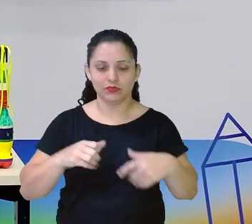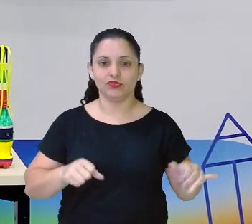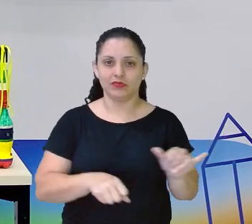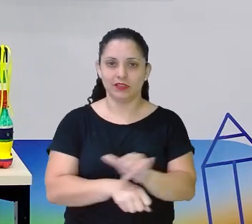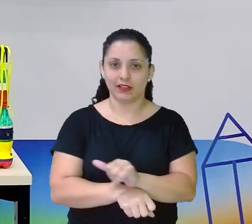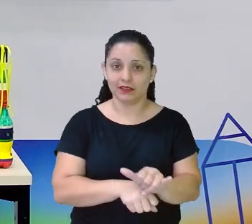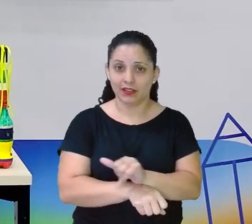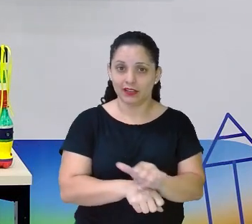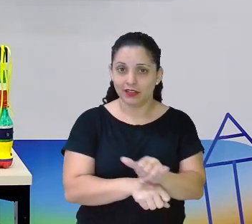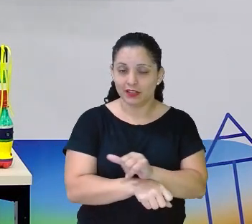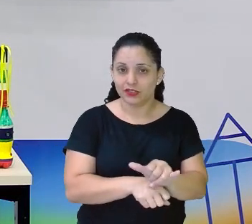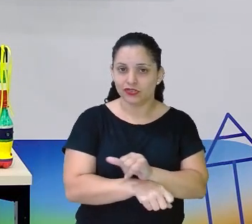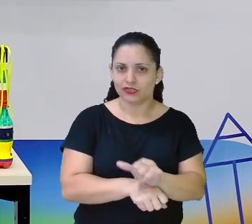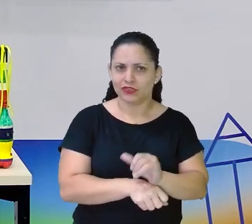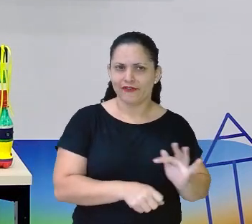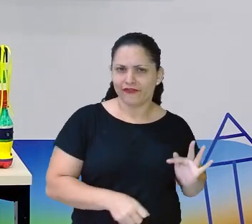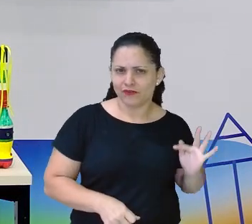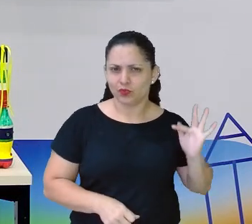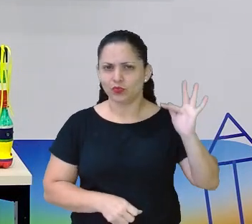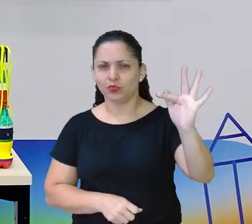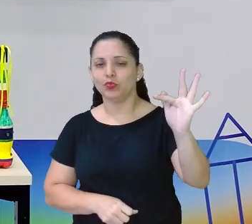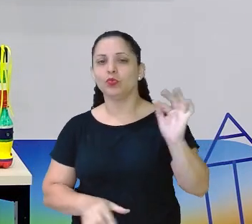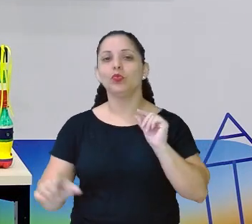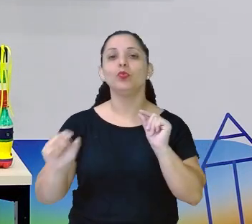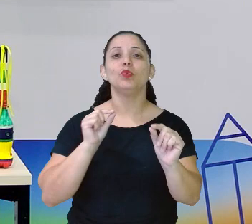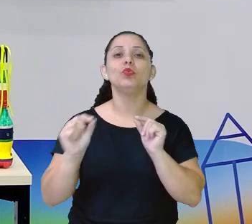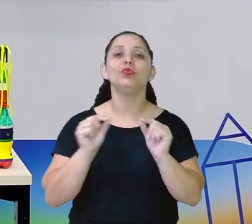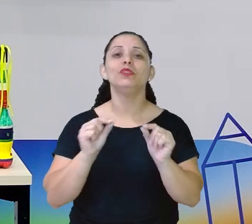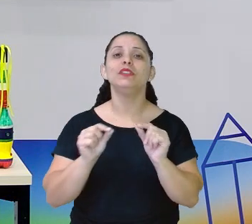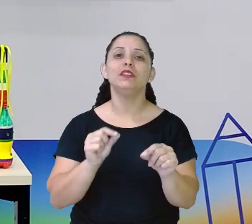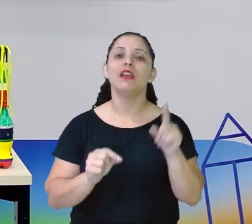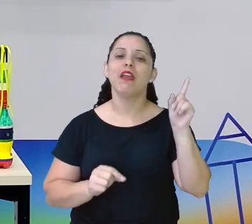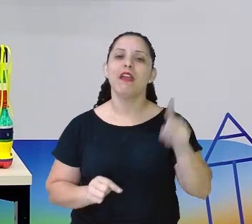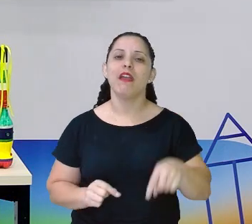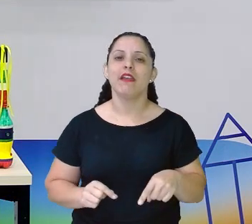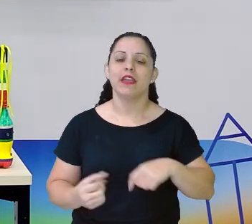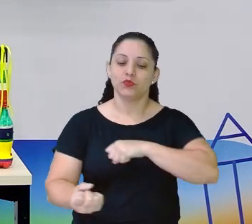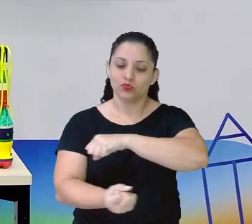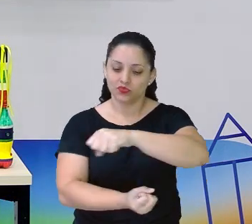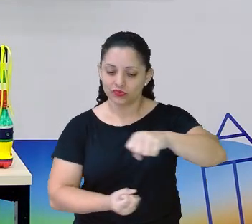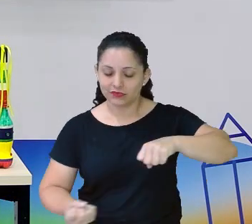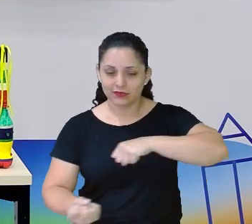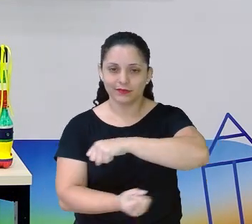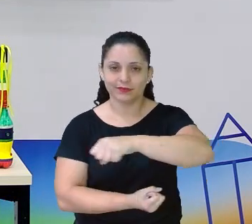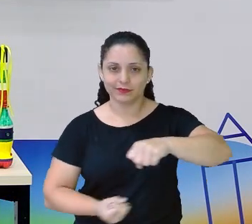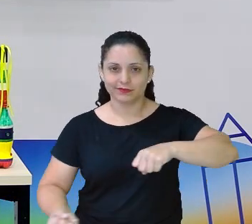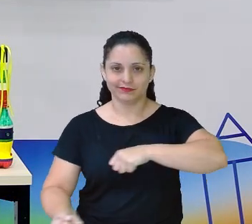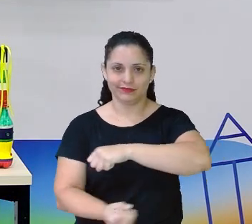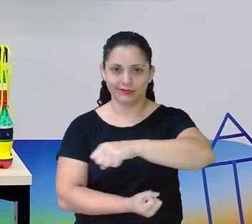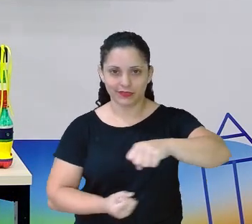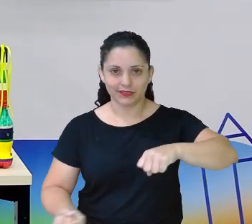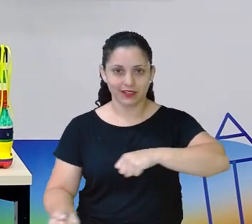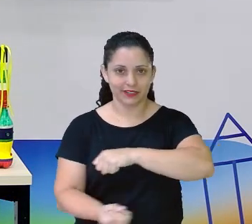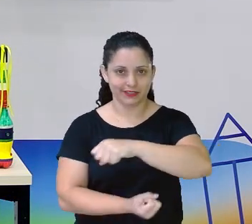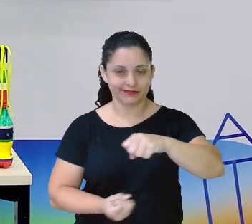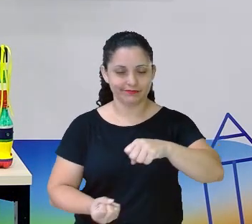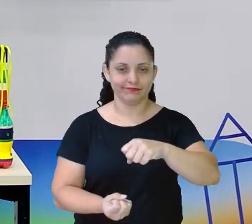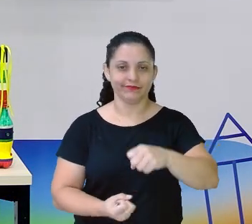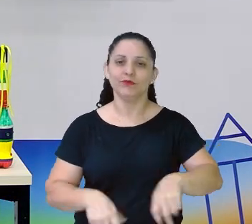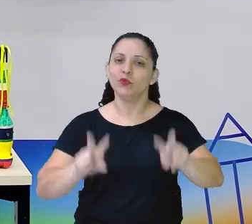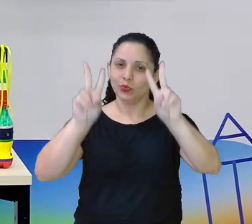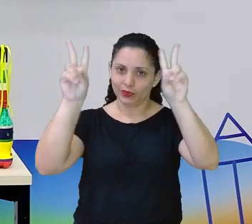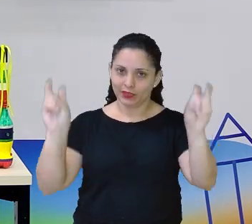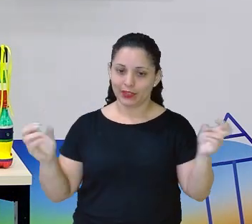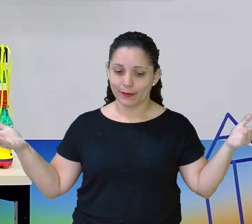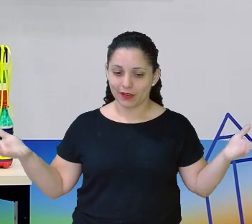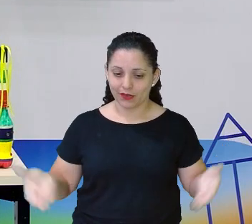estratégias, quando a gente pensa no futuro, são atitudes sustentáveis, sustentabilidade. E é o tema